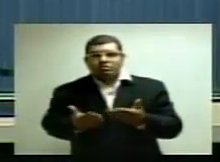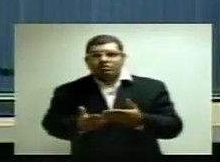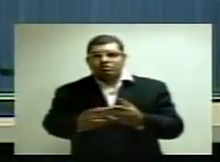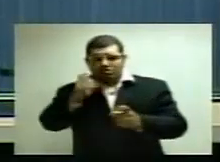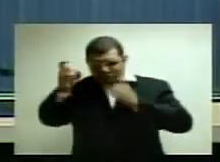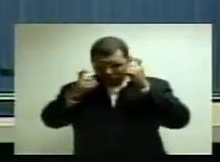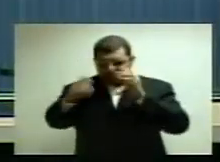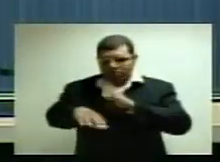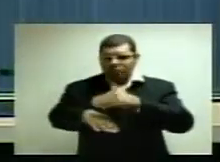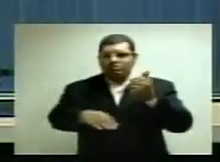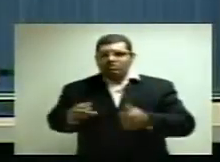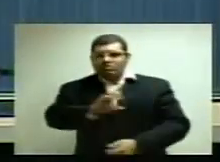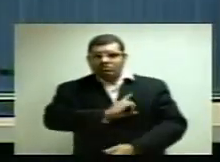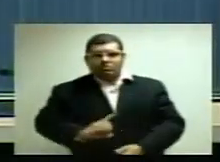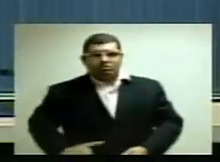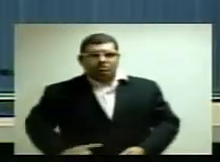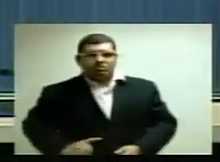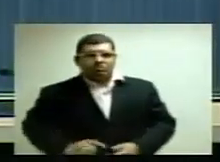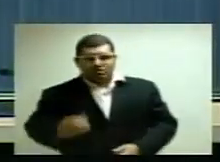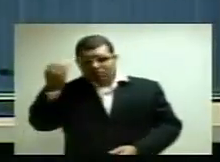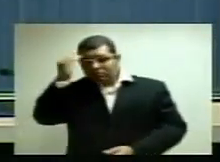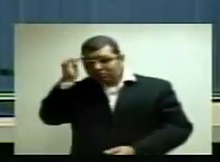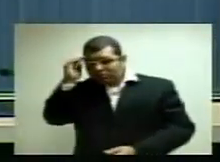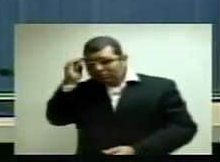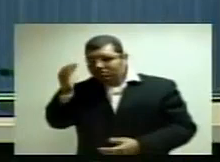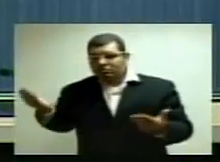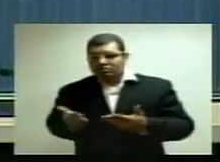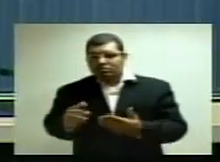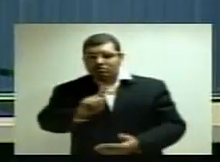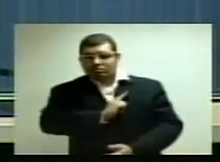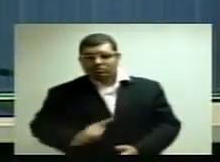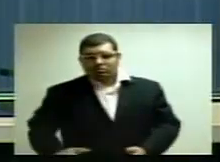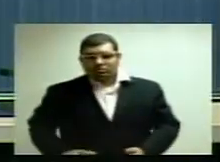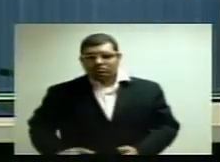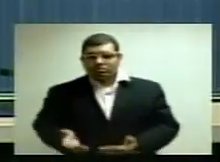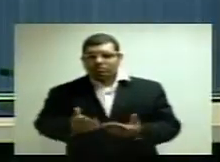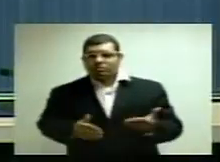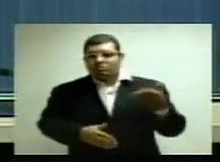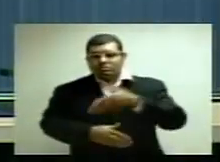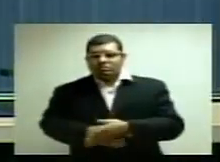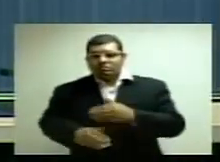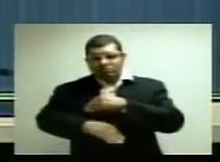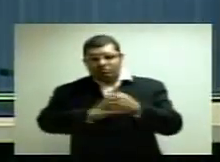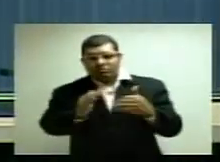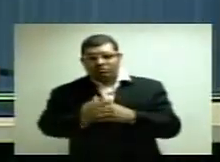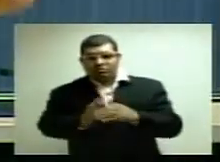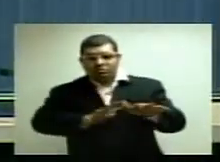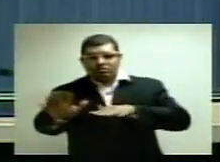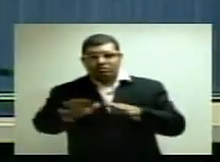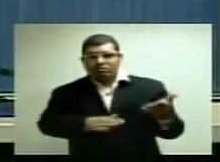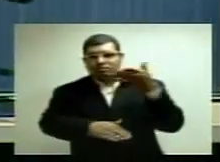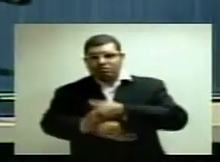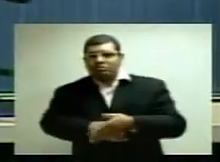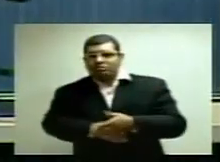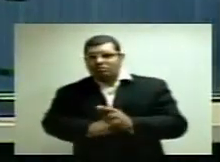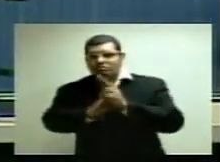me preocupa mais, deputado Chico Preto, é o entendimento equivocado do governo de que o caminho para tolir esse movimento é através